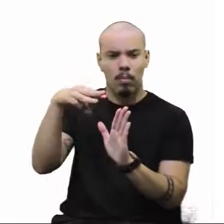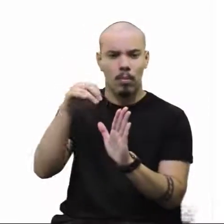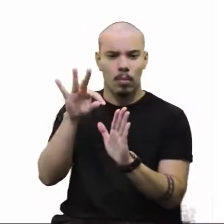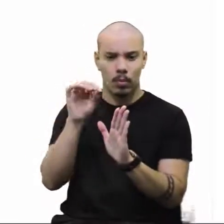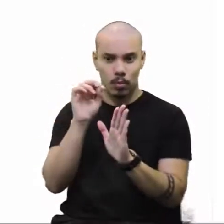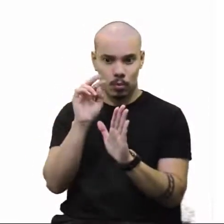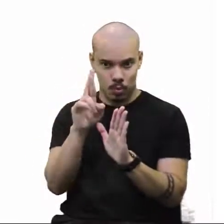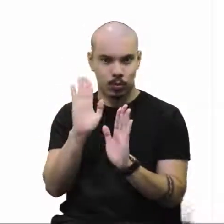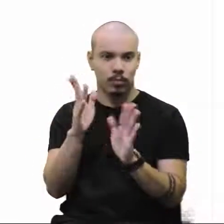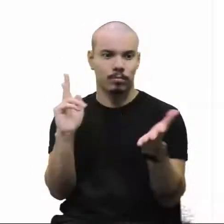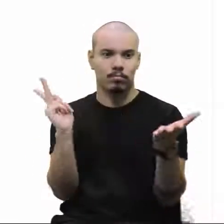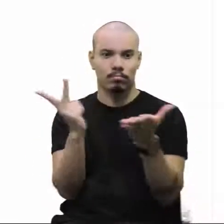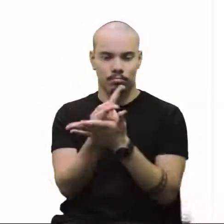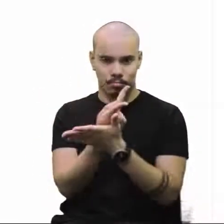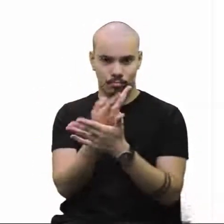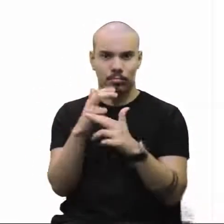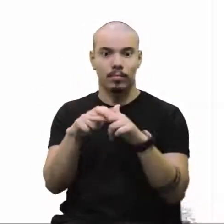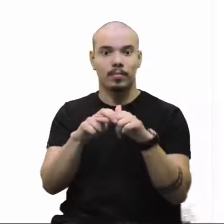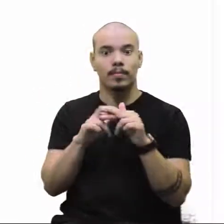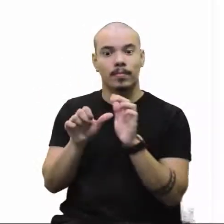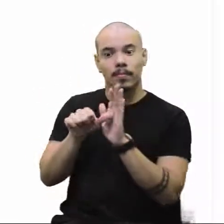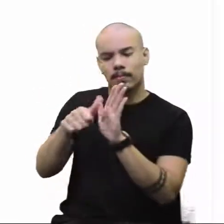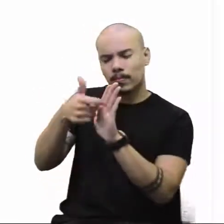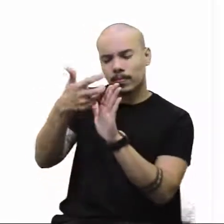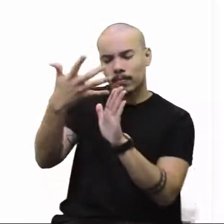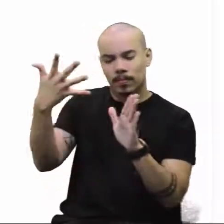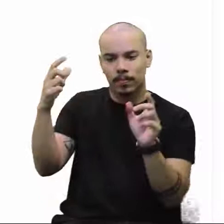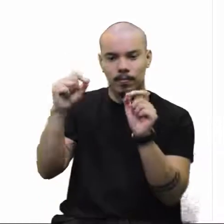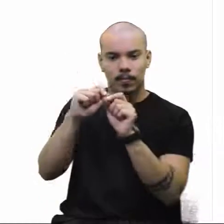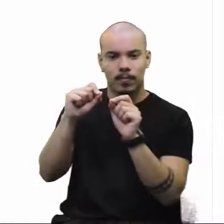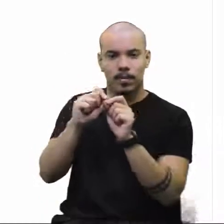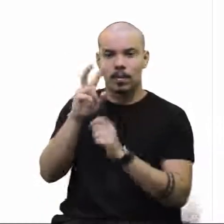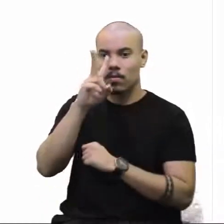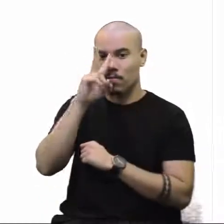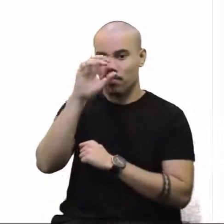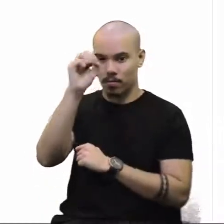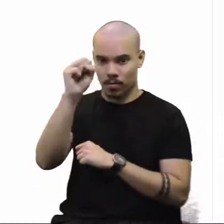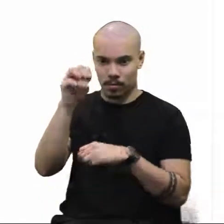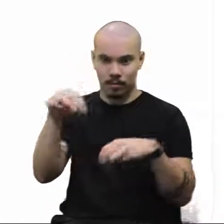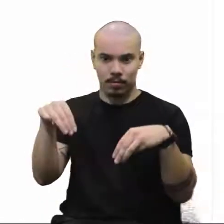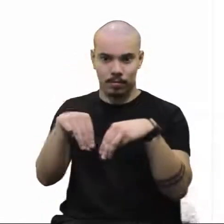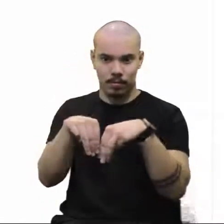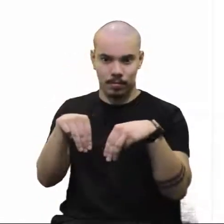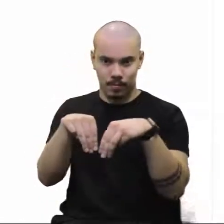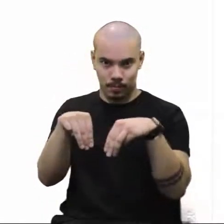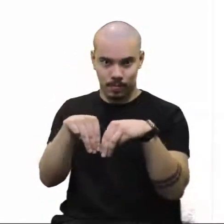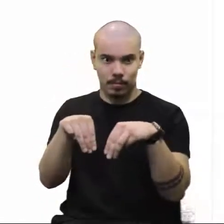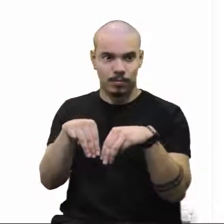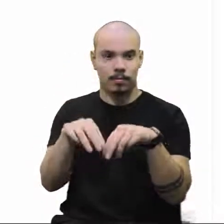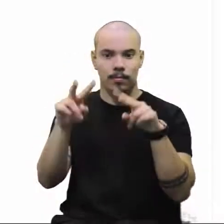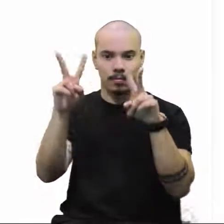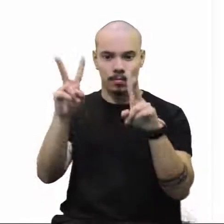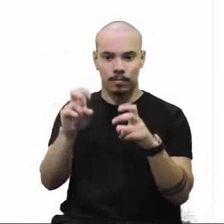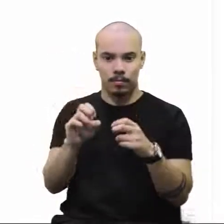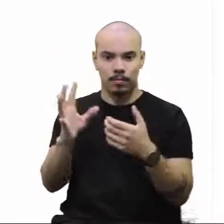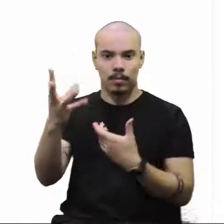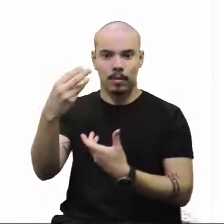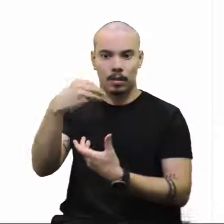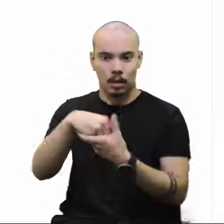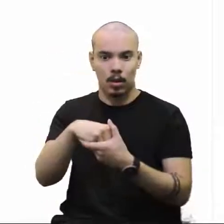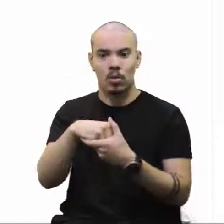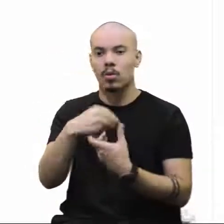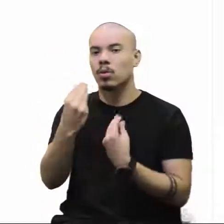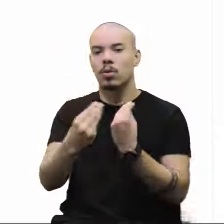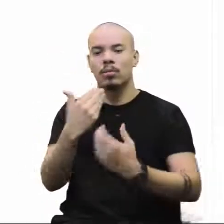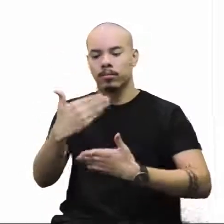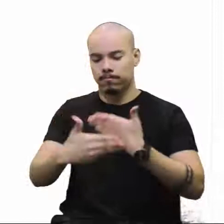né? Isso. Então, uma das primeiras aplicações da força magnética sobre condutores foi na construção